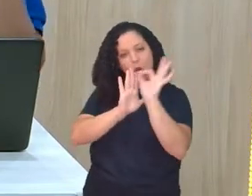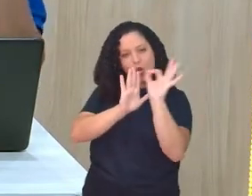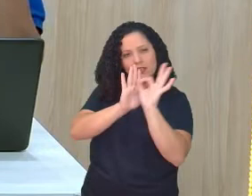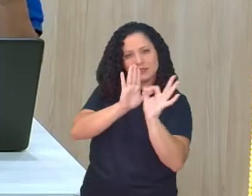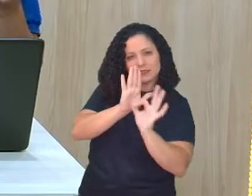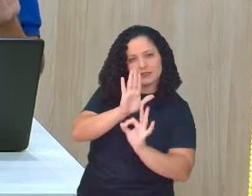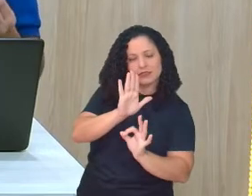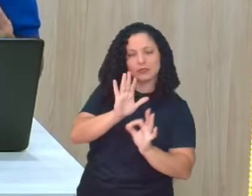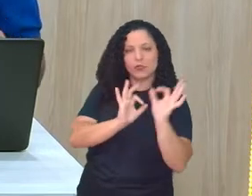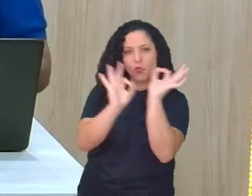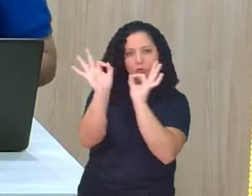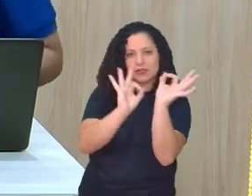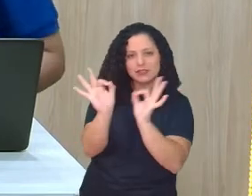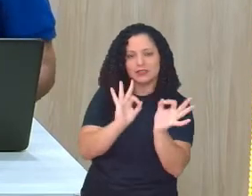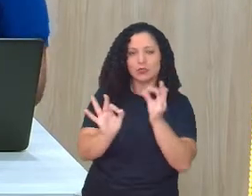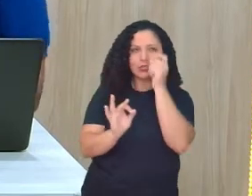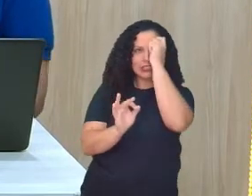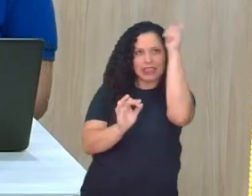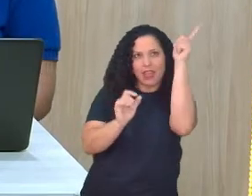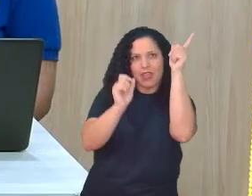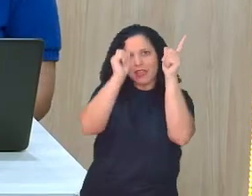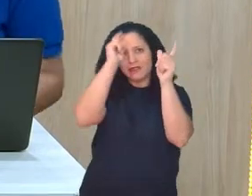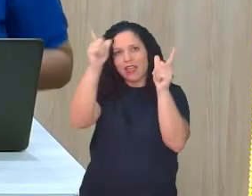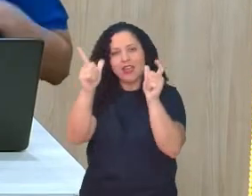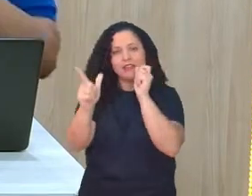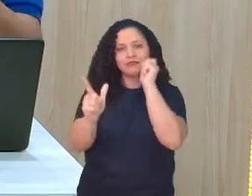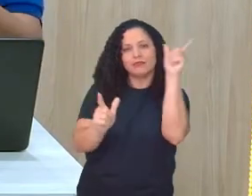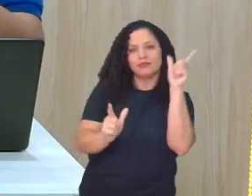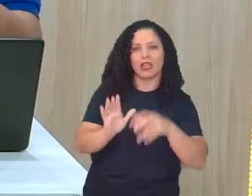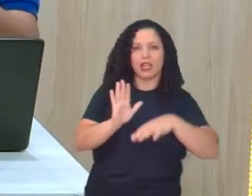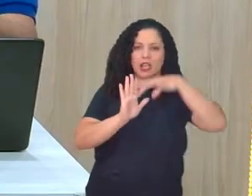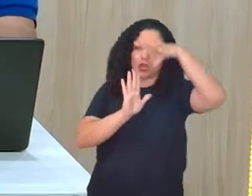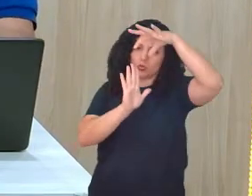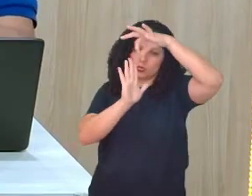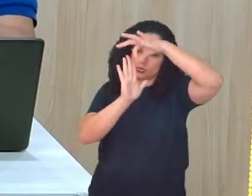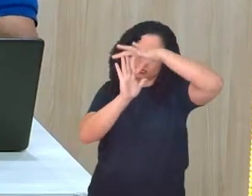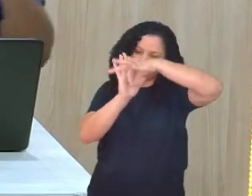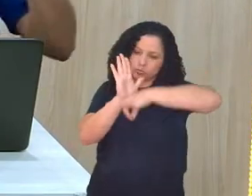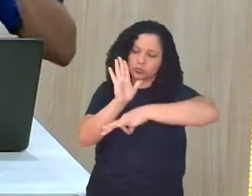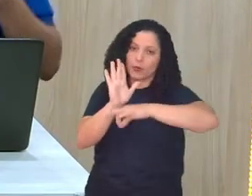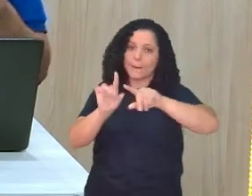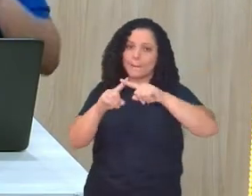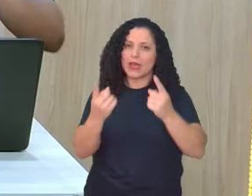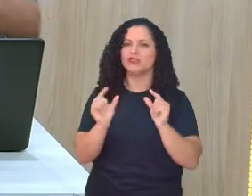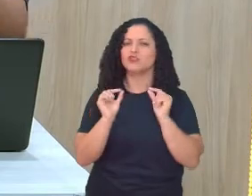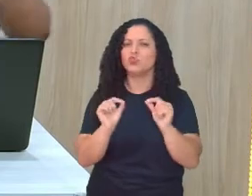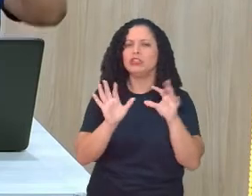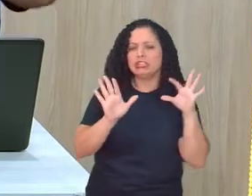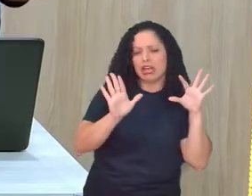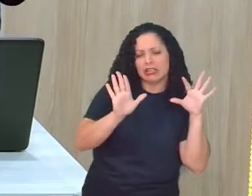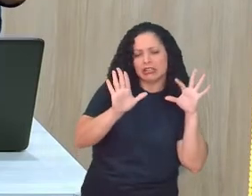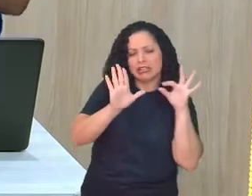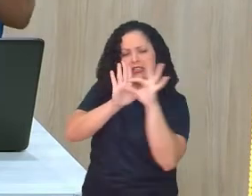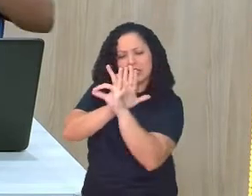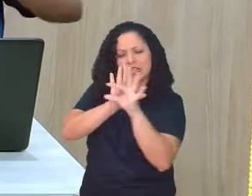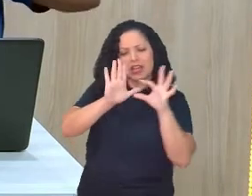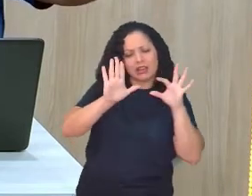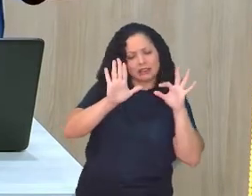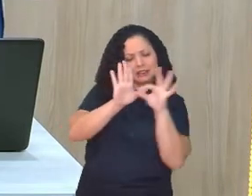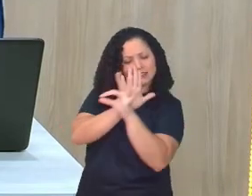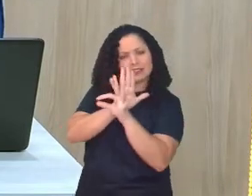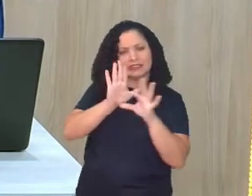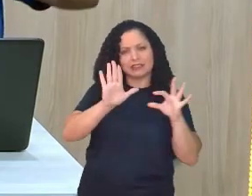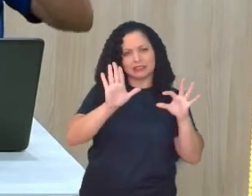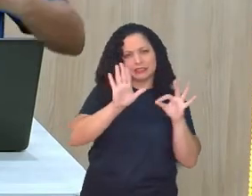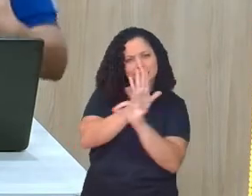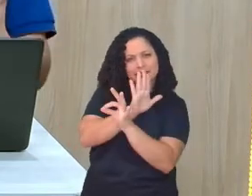Camille. dos argumentos. Mas qual é esse outro mecanismo que ajuda a gente a ter um texto mais límpido,